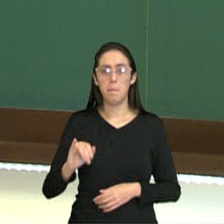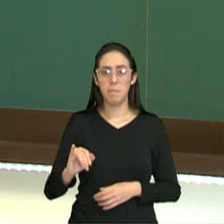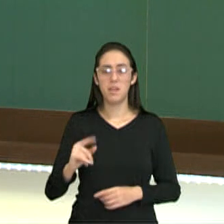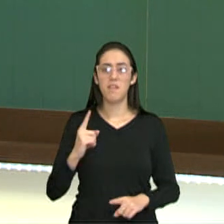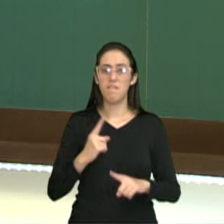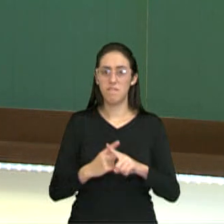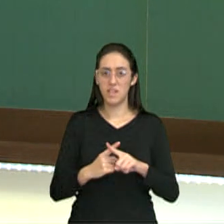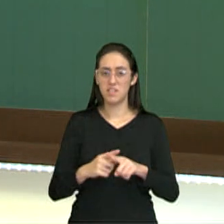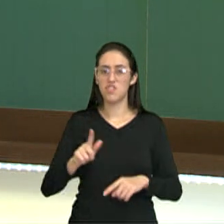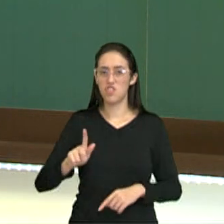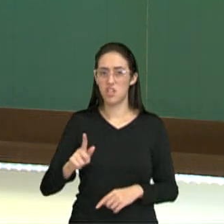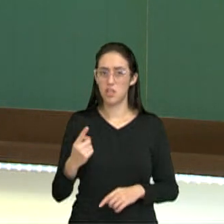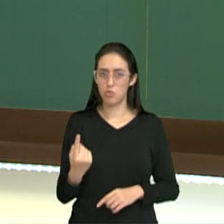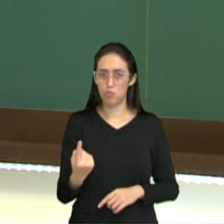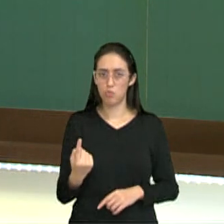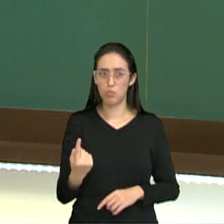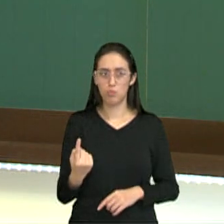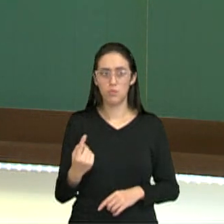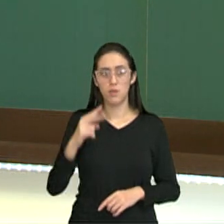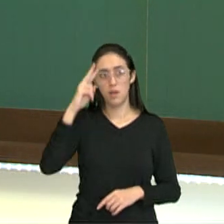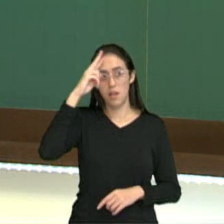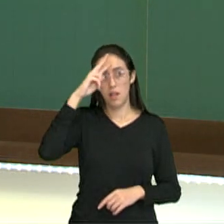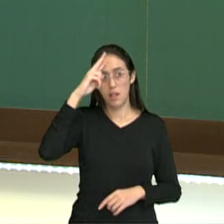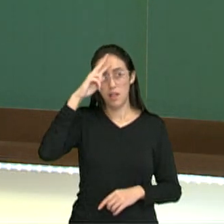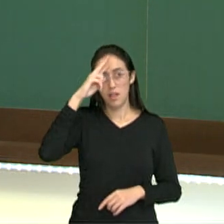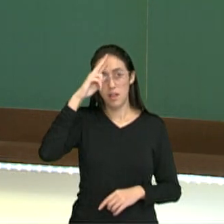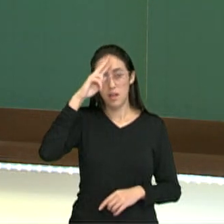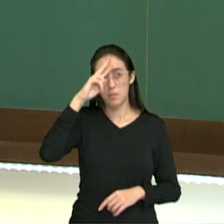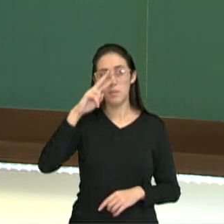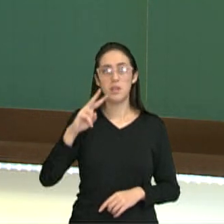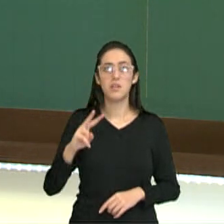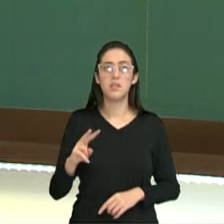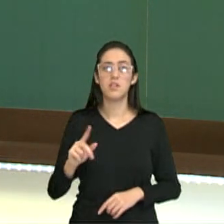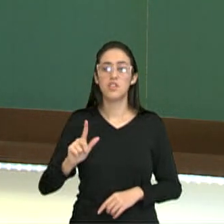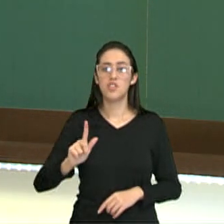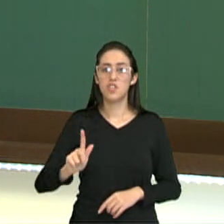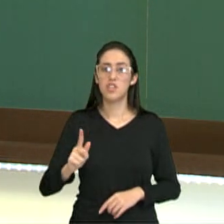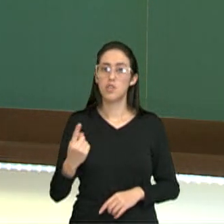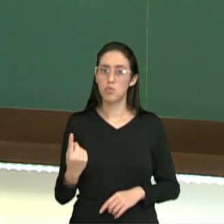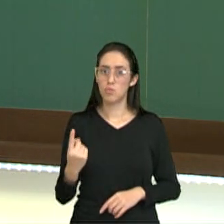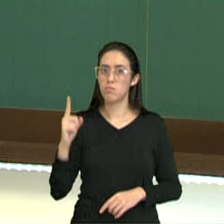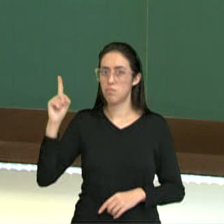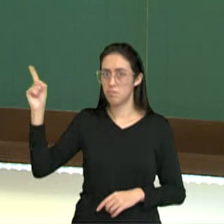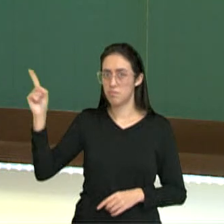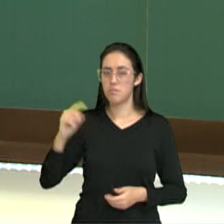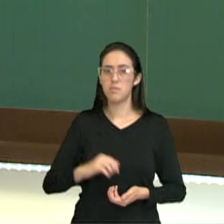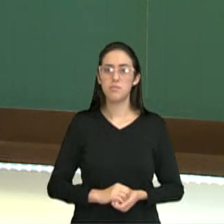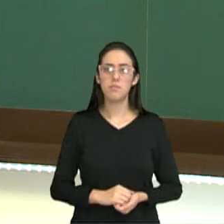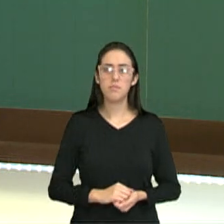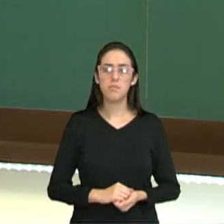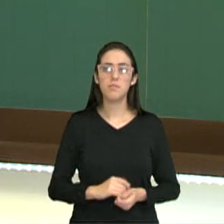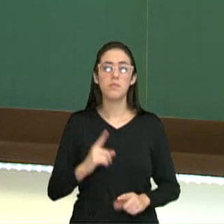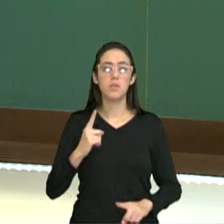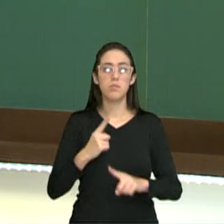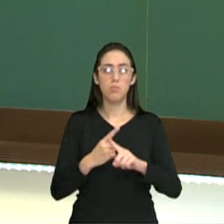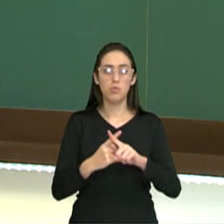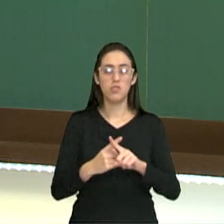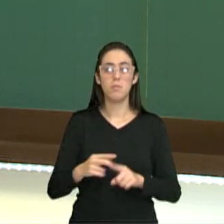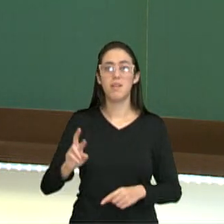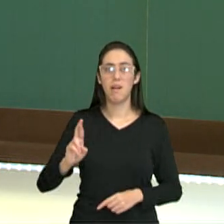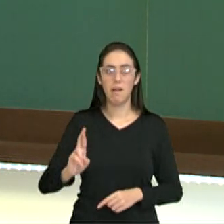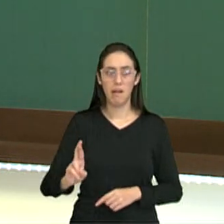a geratriz 1, lembrando, a geratriz 1 é esta medida aqui, que multiplica o raio da